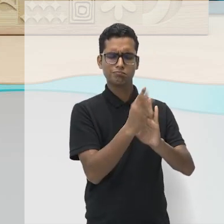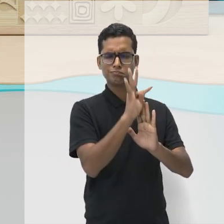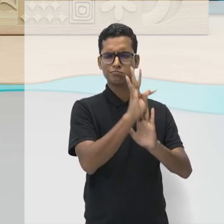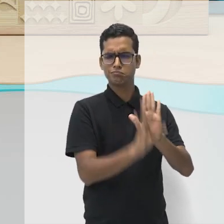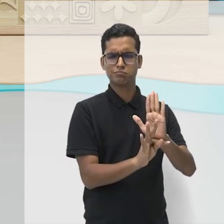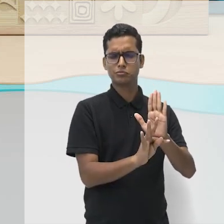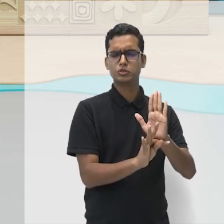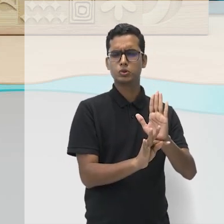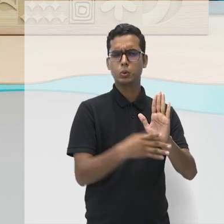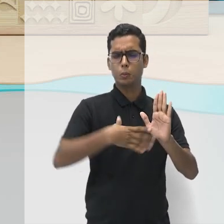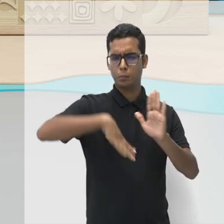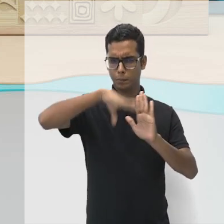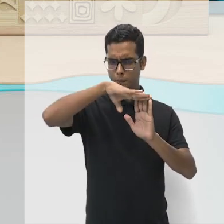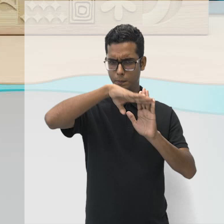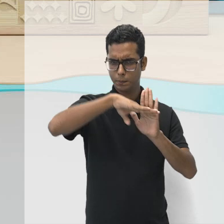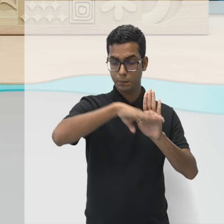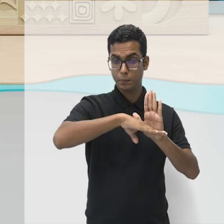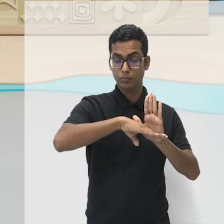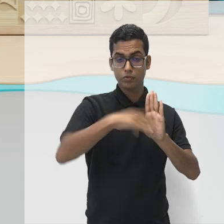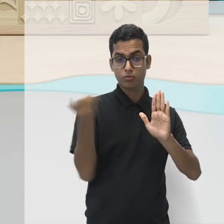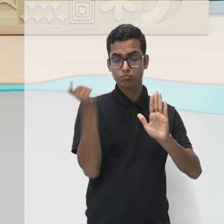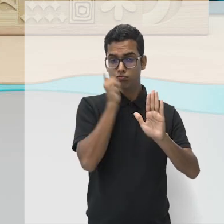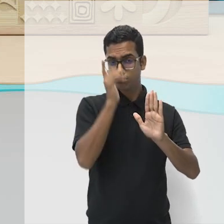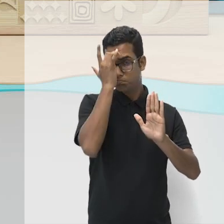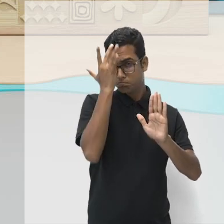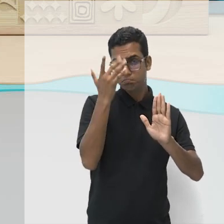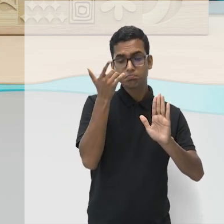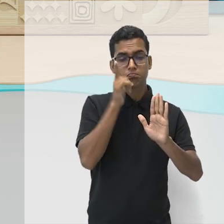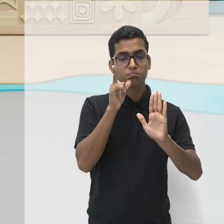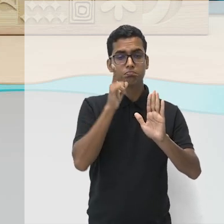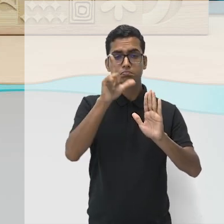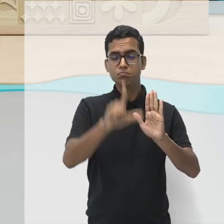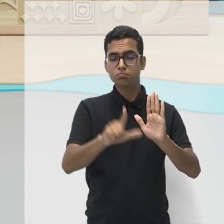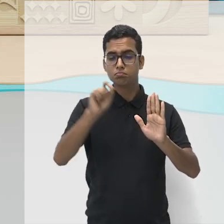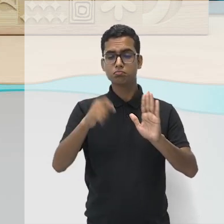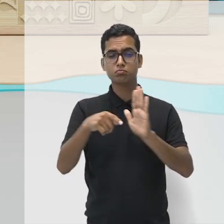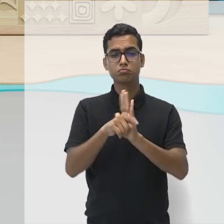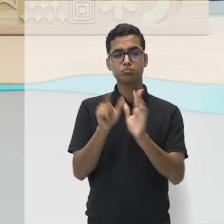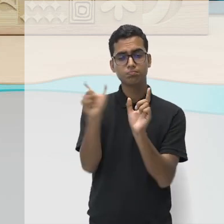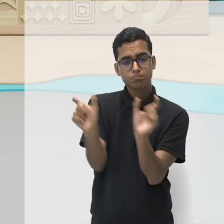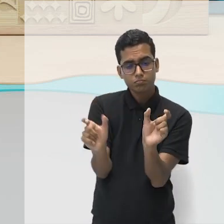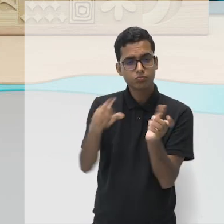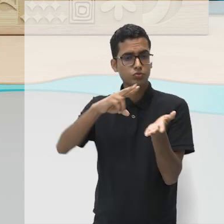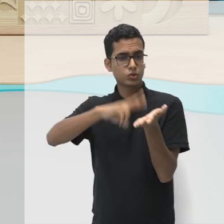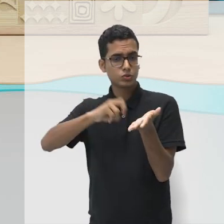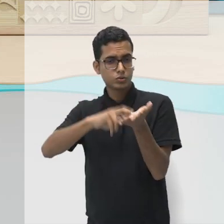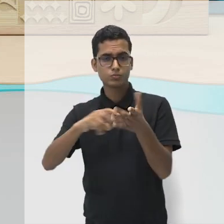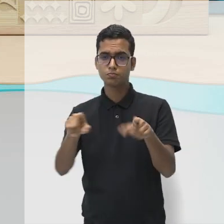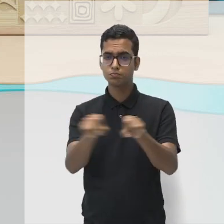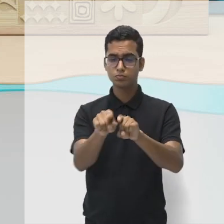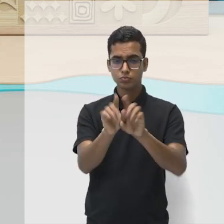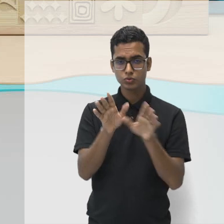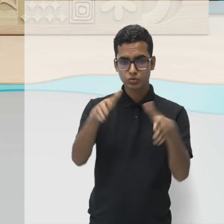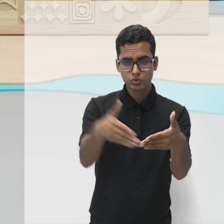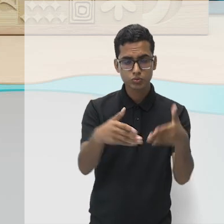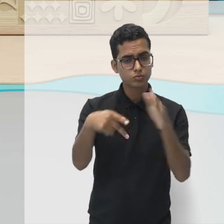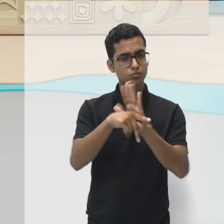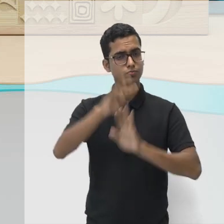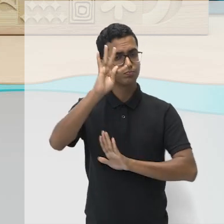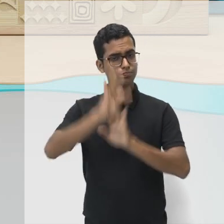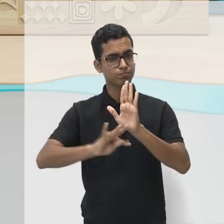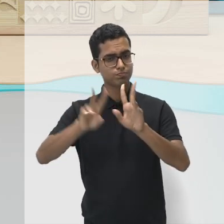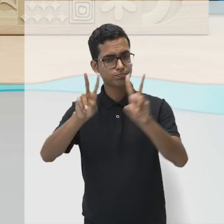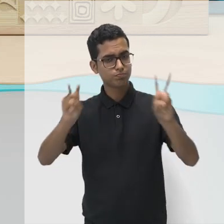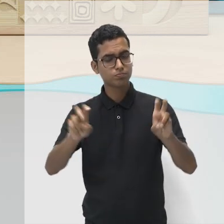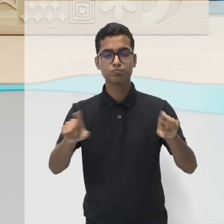produção de texto, um passo a passo que vai facilitar aí essa escolha de palavras, de vocabulário, né? Voltado para um tema e